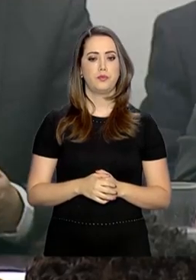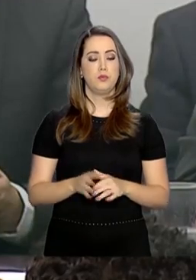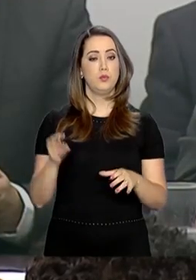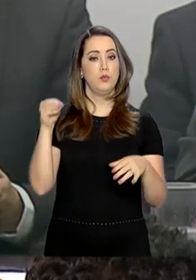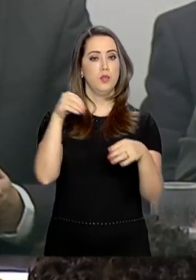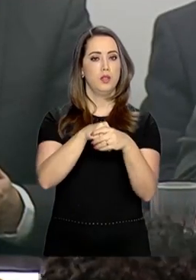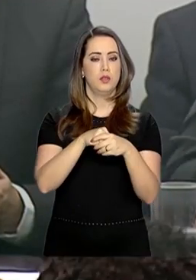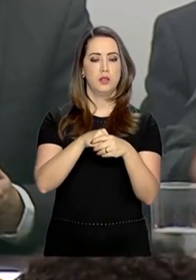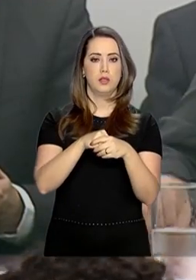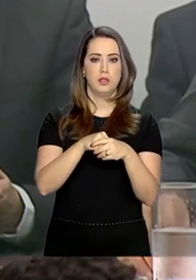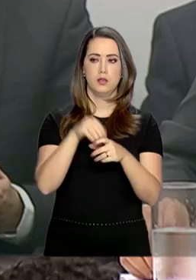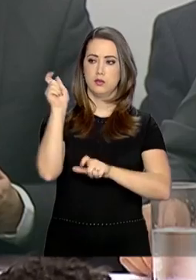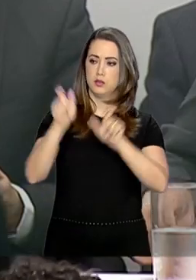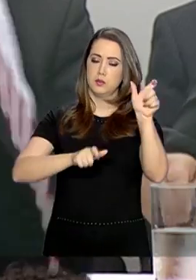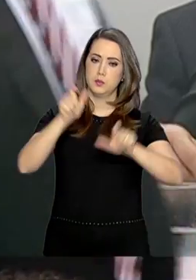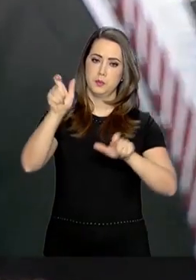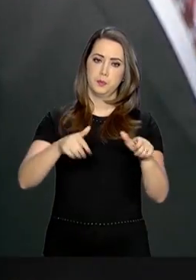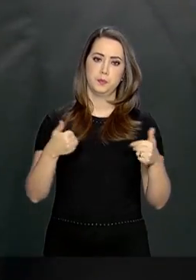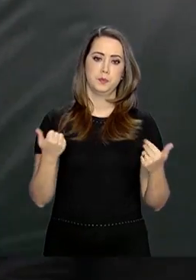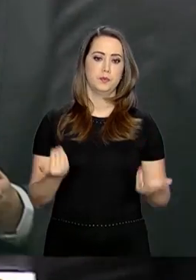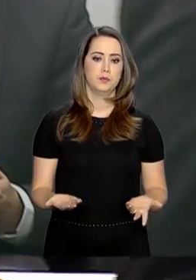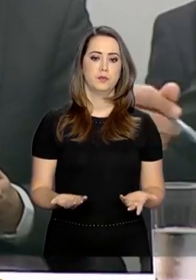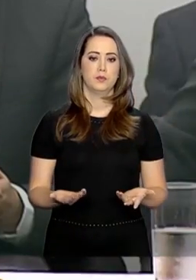Dentro de pessoal,